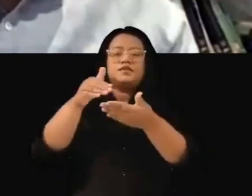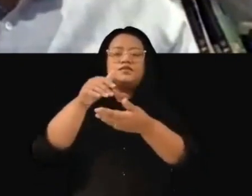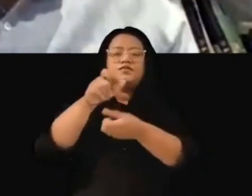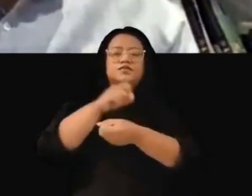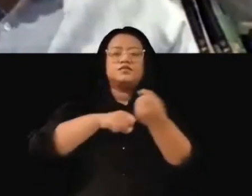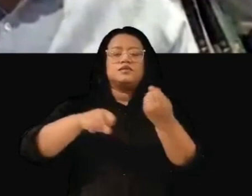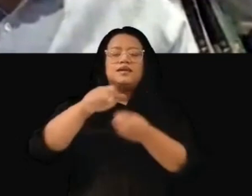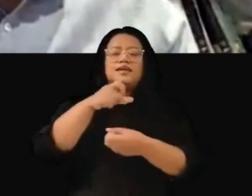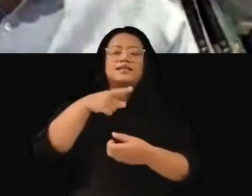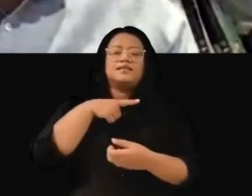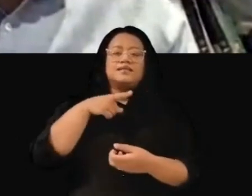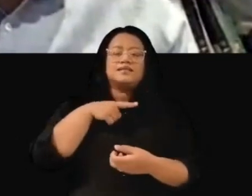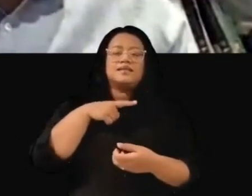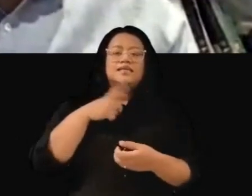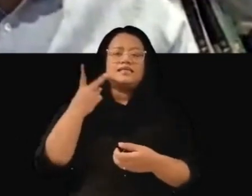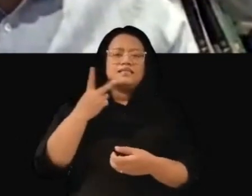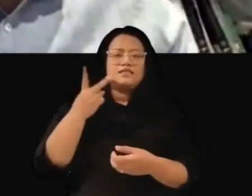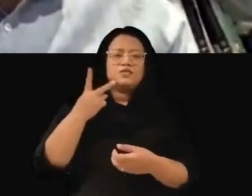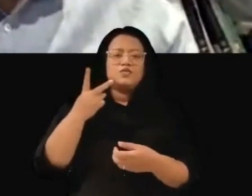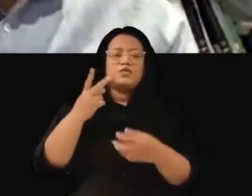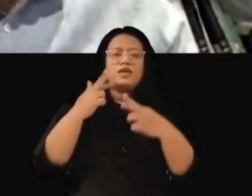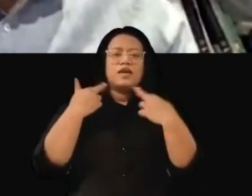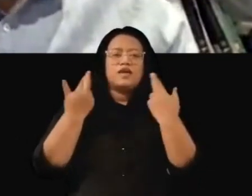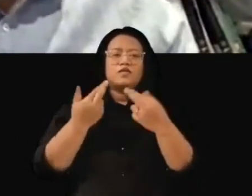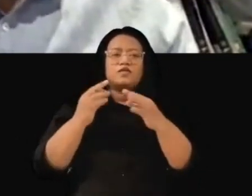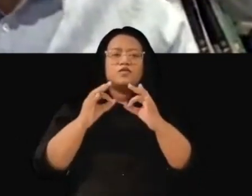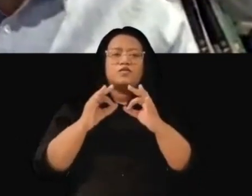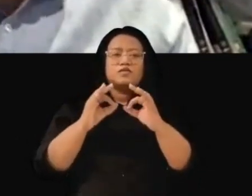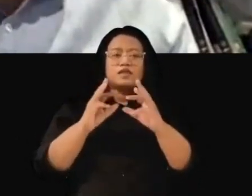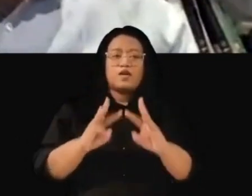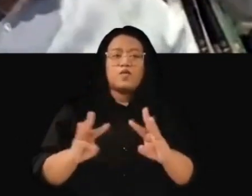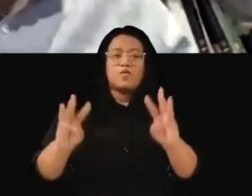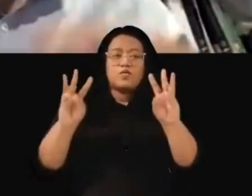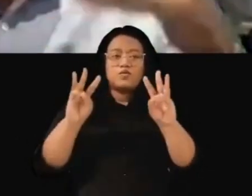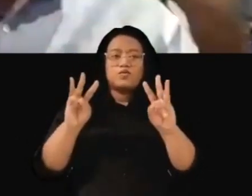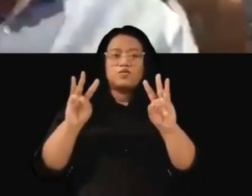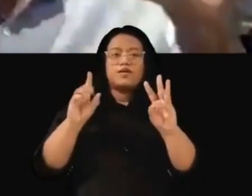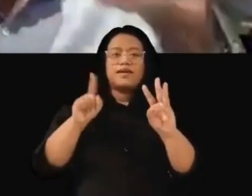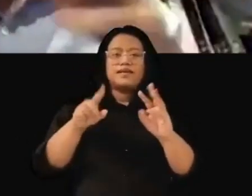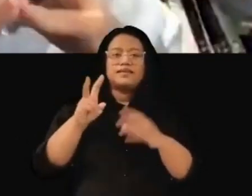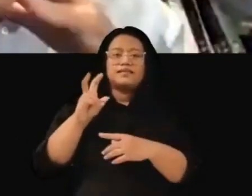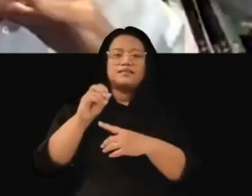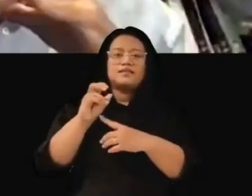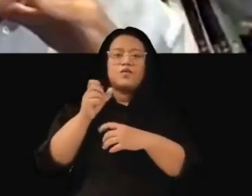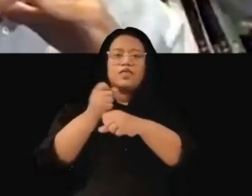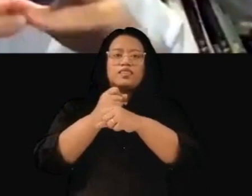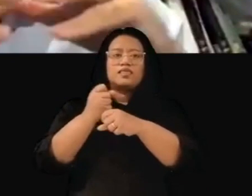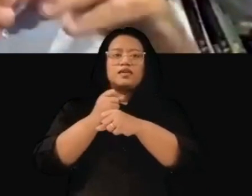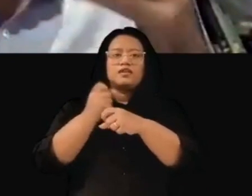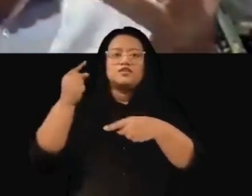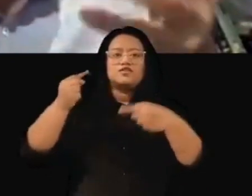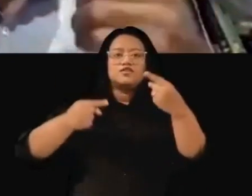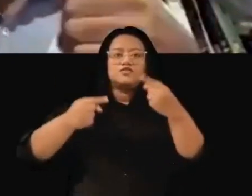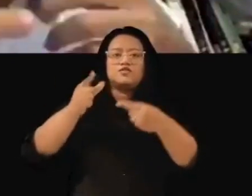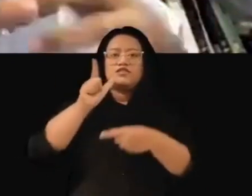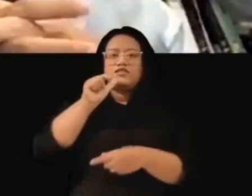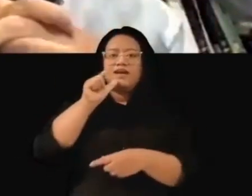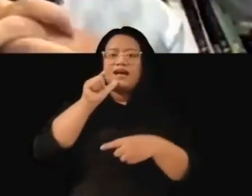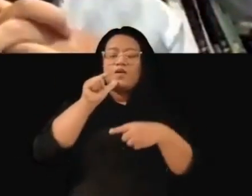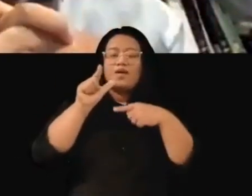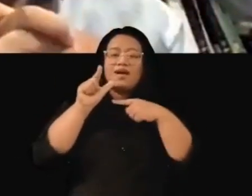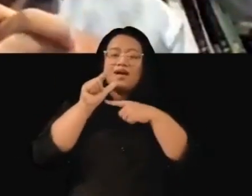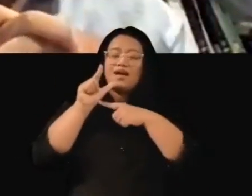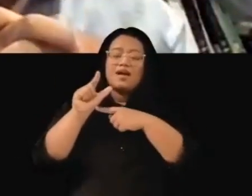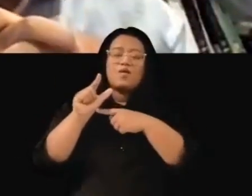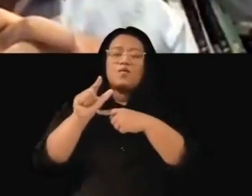da 2ª reunião da ONU. Vejam vocês, né? A 2ª reunião da ONU, 50 anos para discutir água. Uma substância fundamental para a nossa